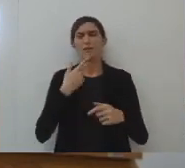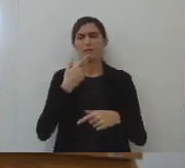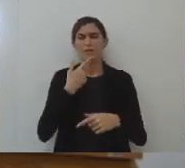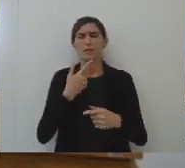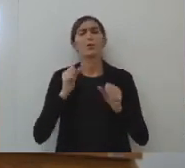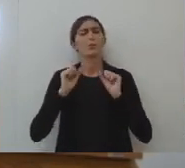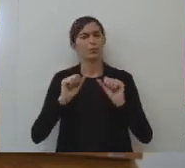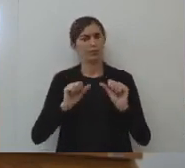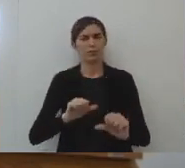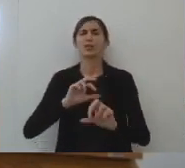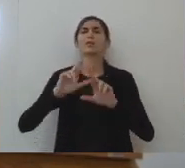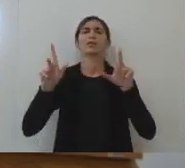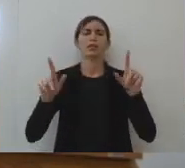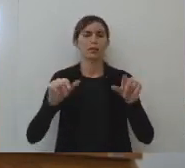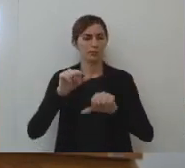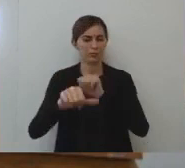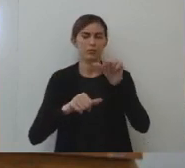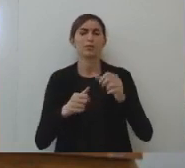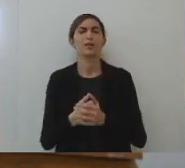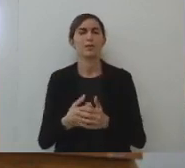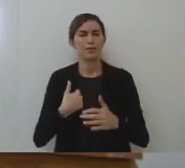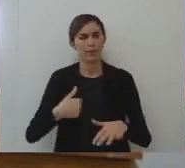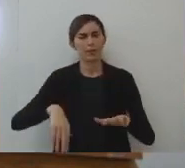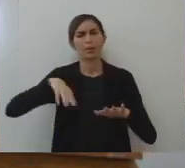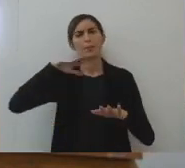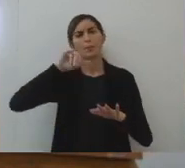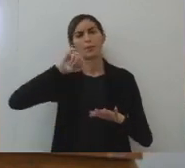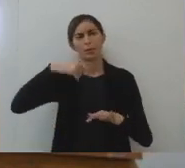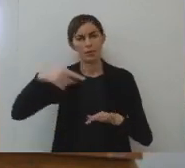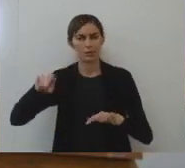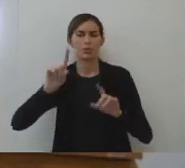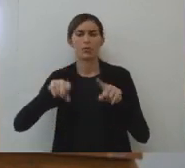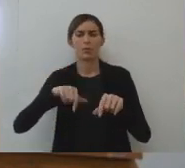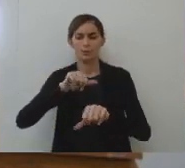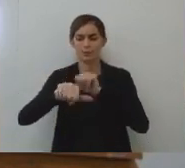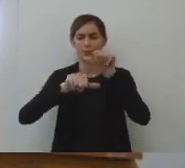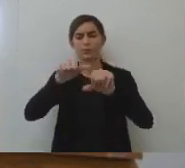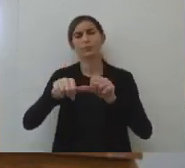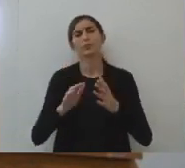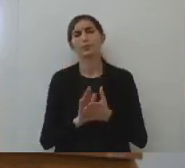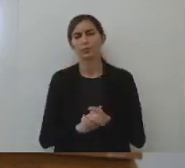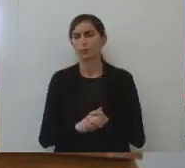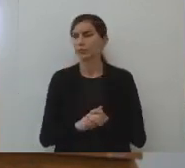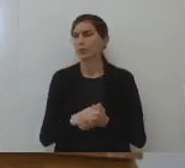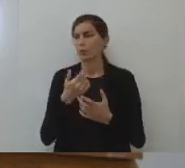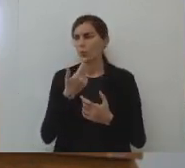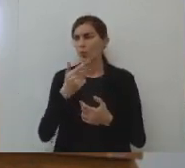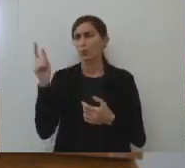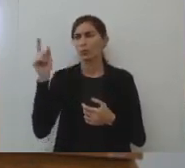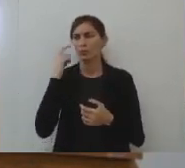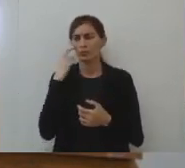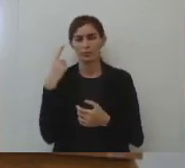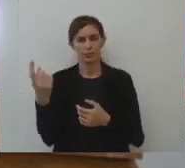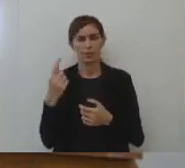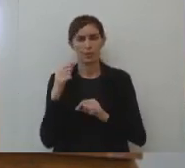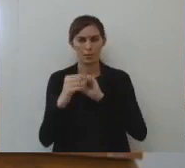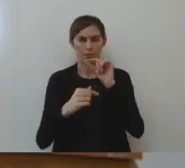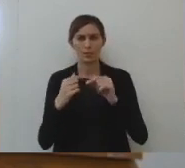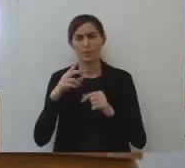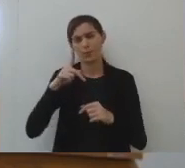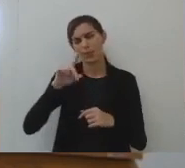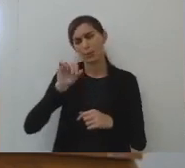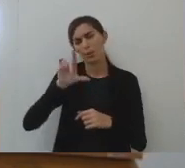diz, poderia ser diferente. E a nossa missão é transformar. Aí eu vou trazer uma outra imagem que é um pouco mais